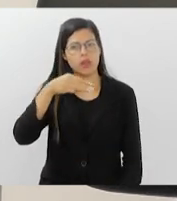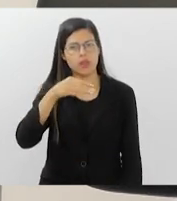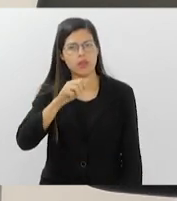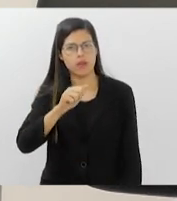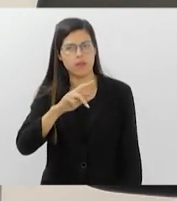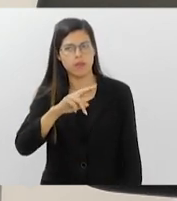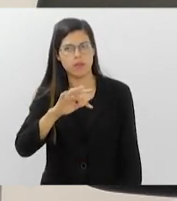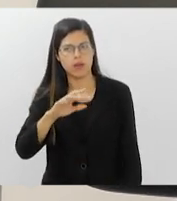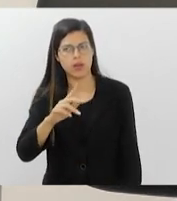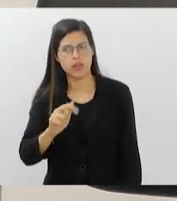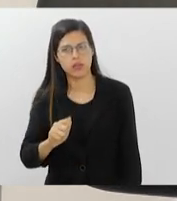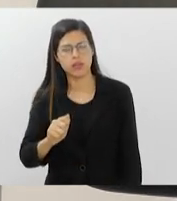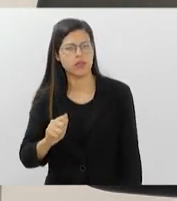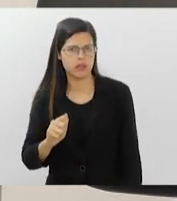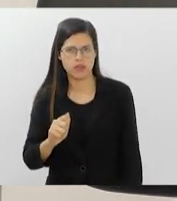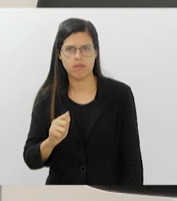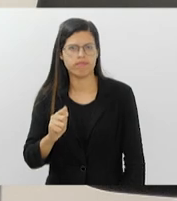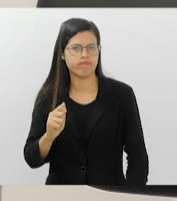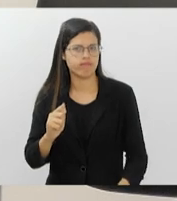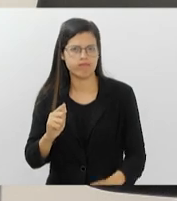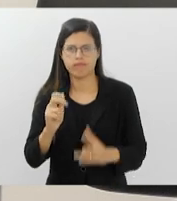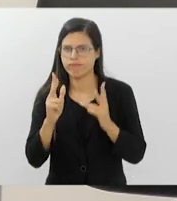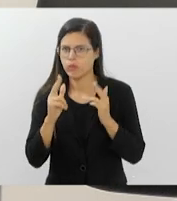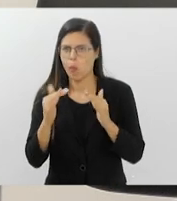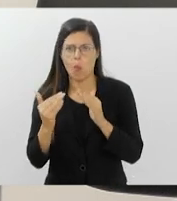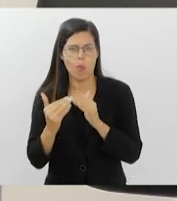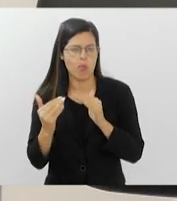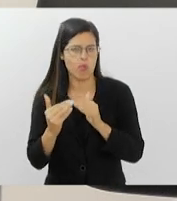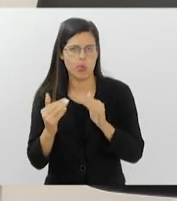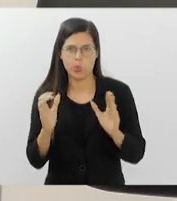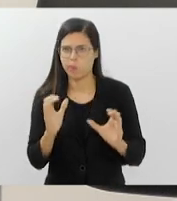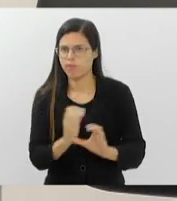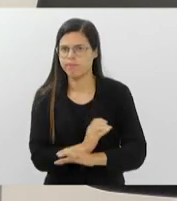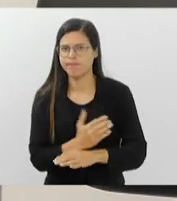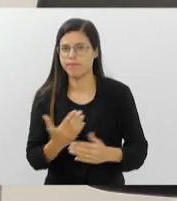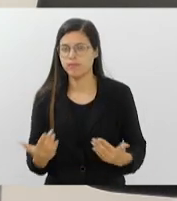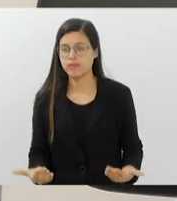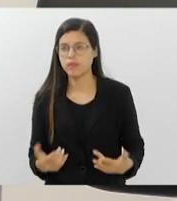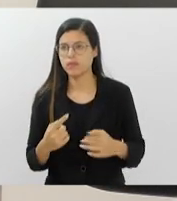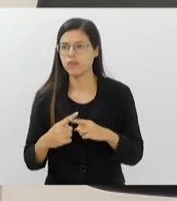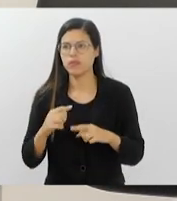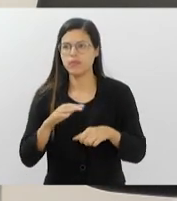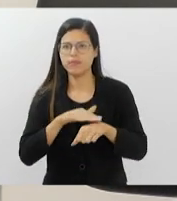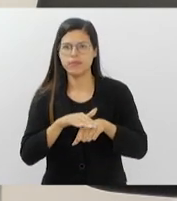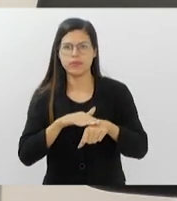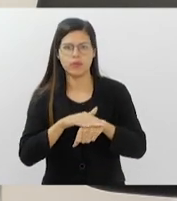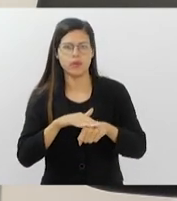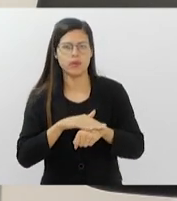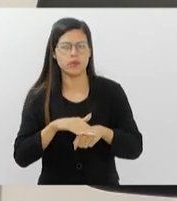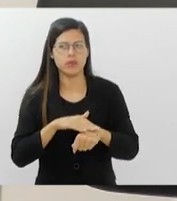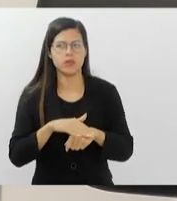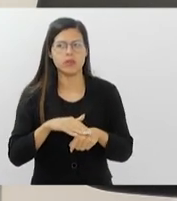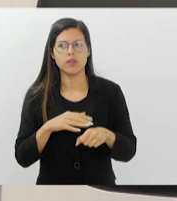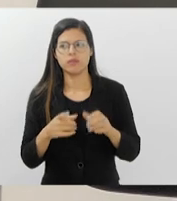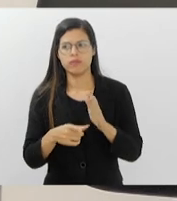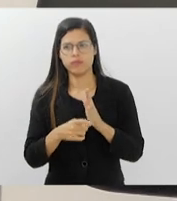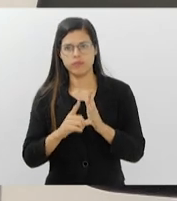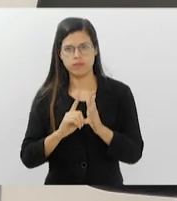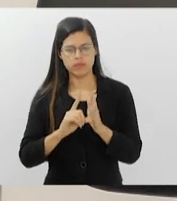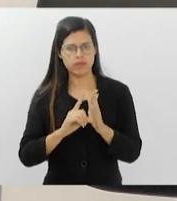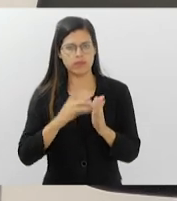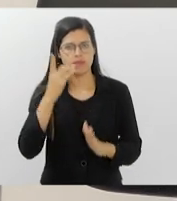como fossem as minhas né porque eu conversava ali com Cavalheiro antes da deputada Marta